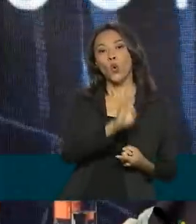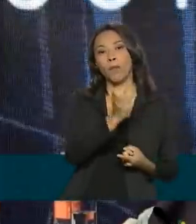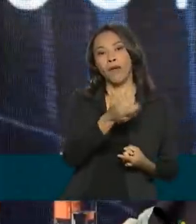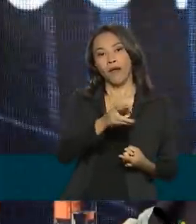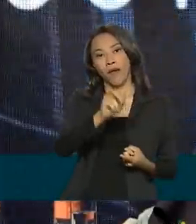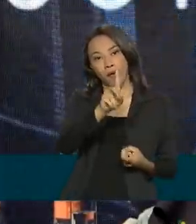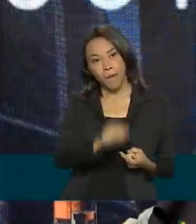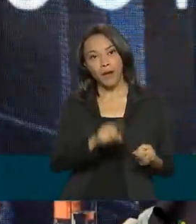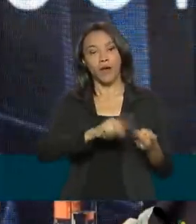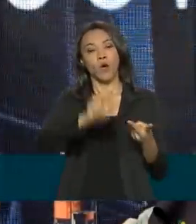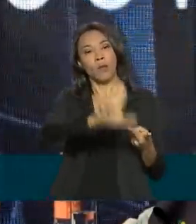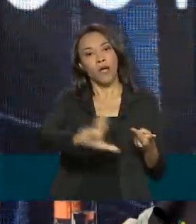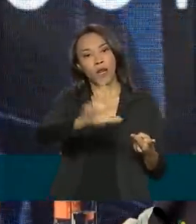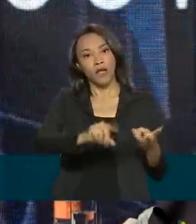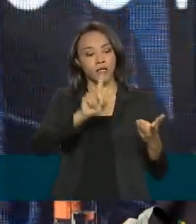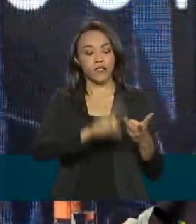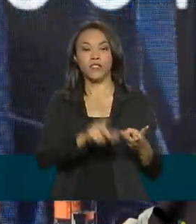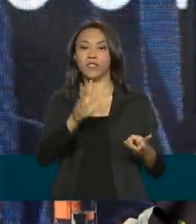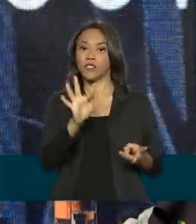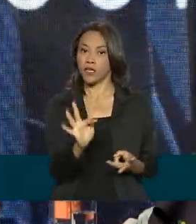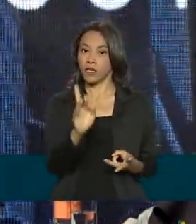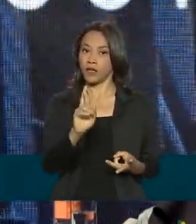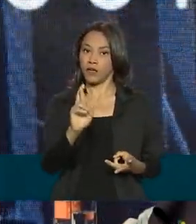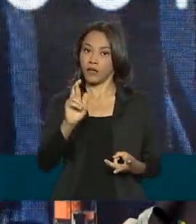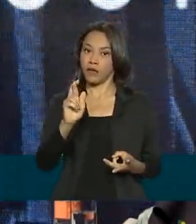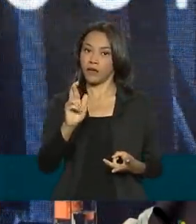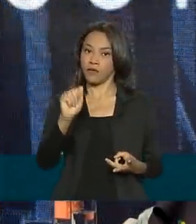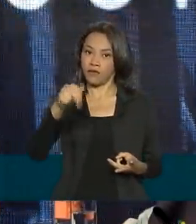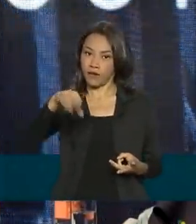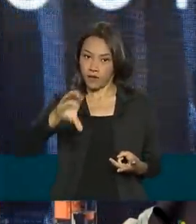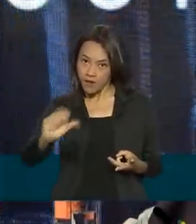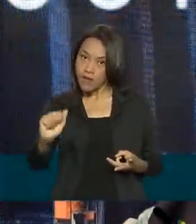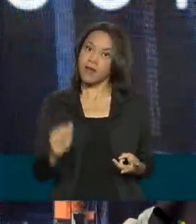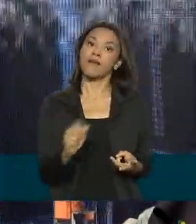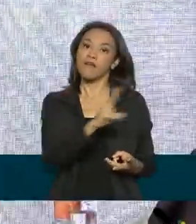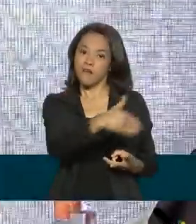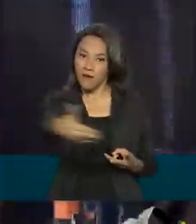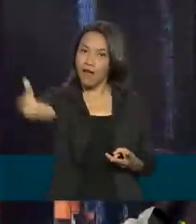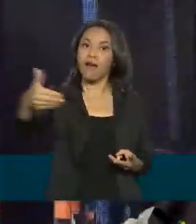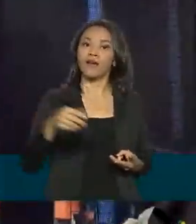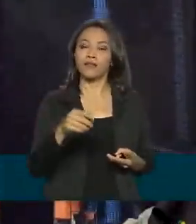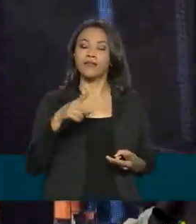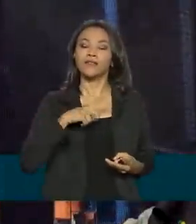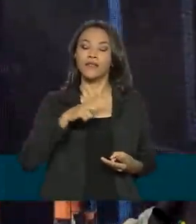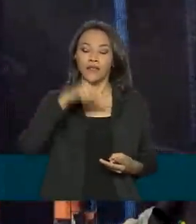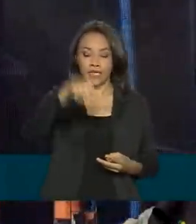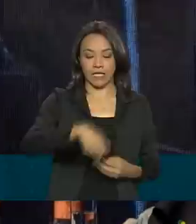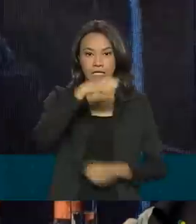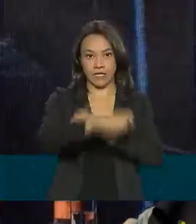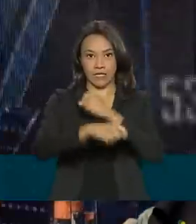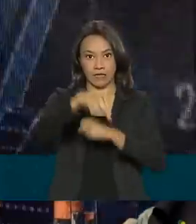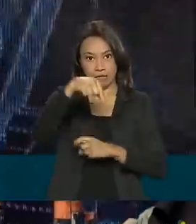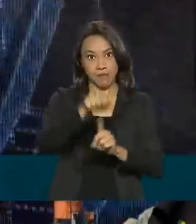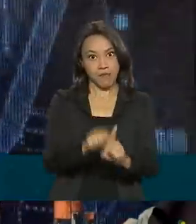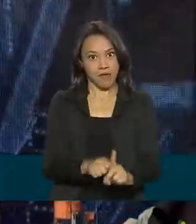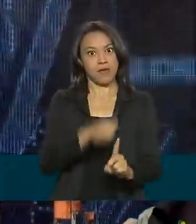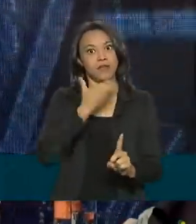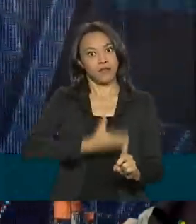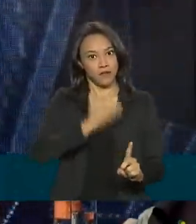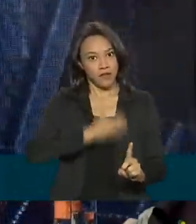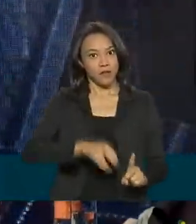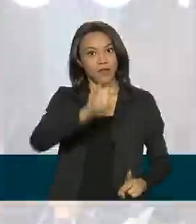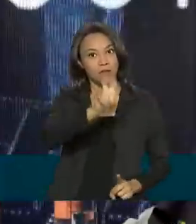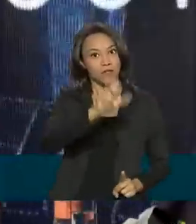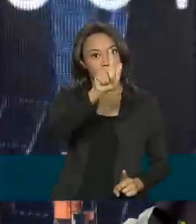e Franca, a Algar já vai colocar o 5G na faixa 2.3 agora, nesse mês de dezembro, Natal, a Brisanet já